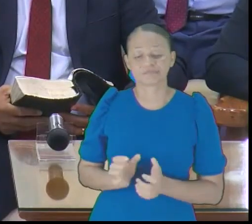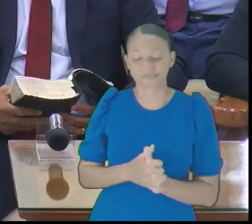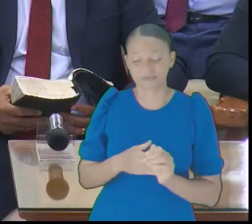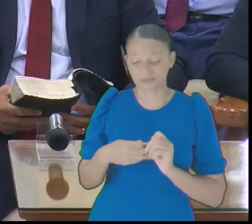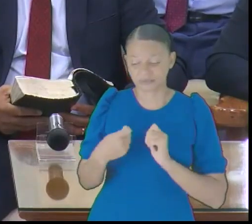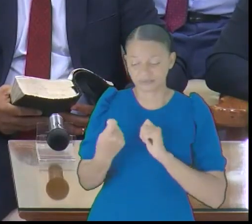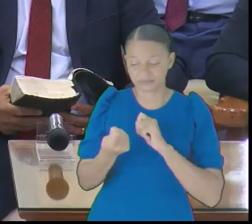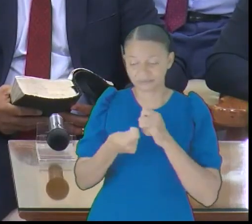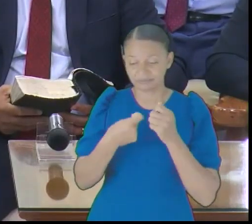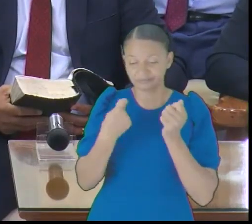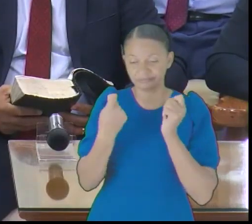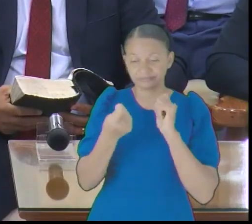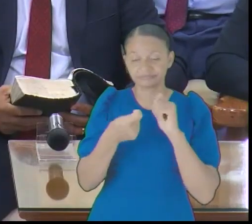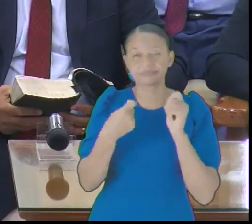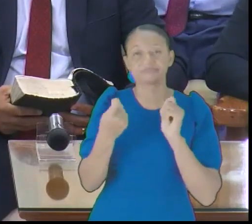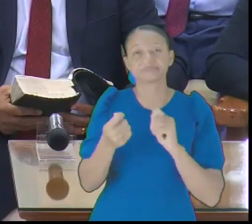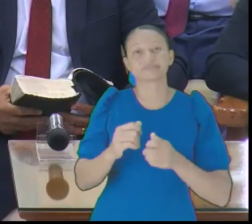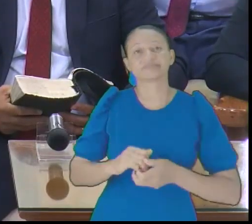Aleluia.